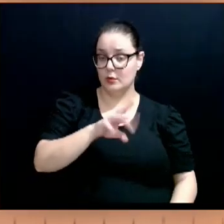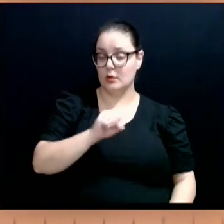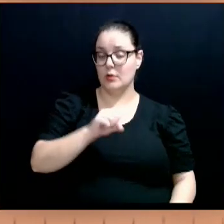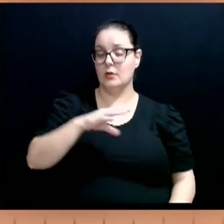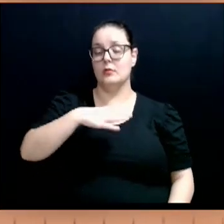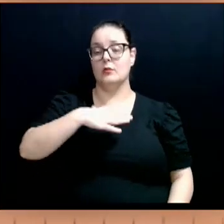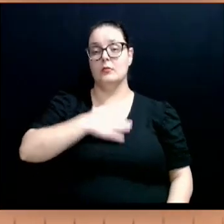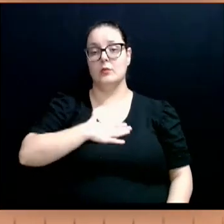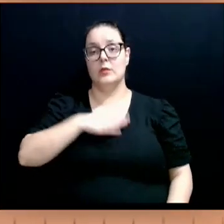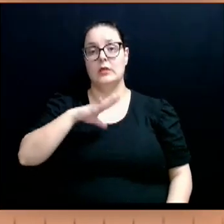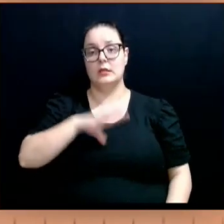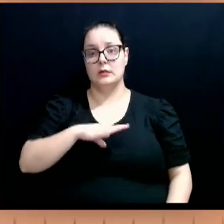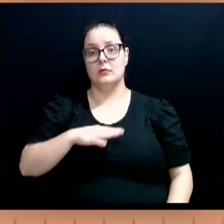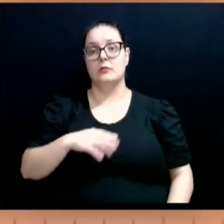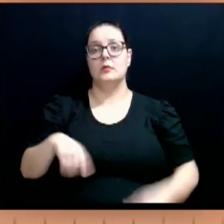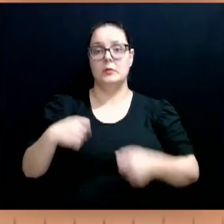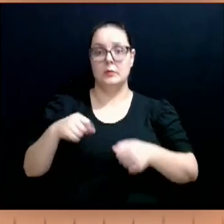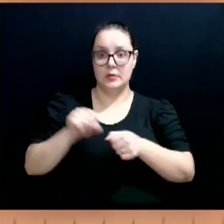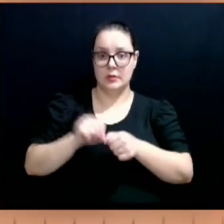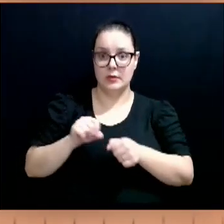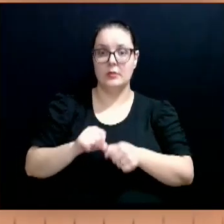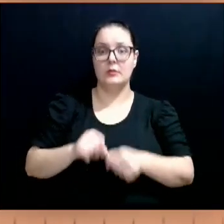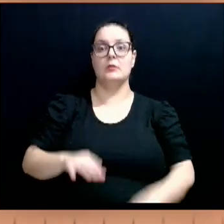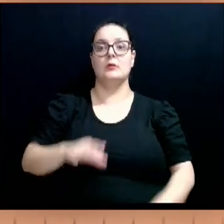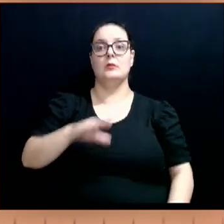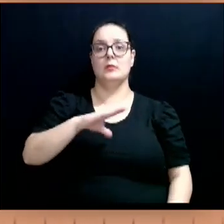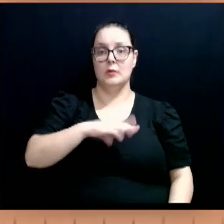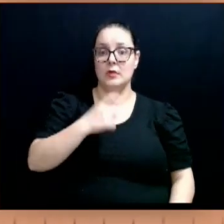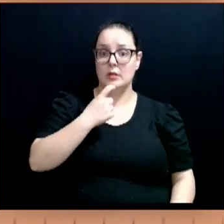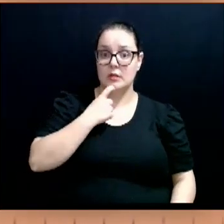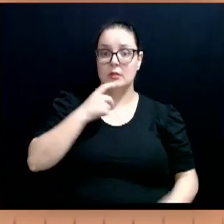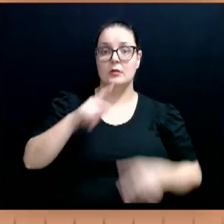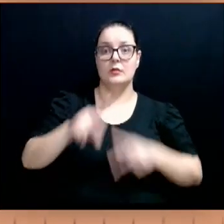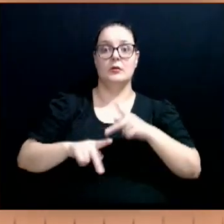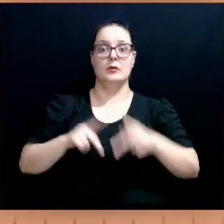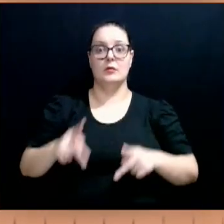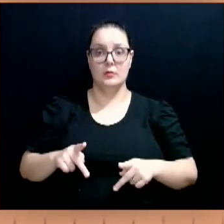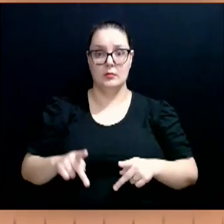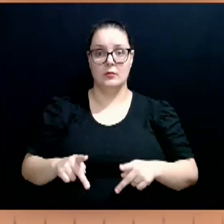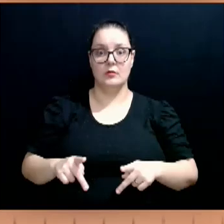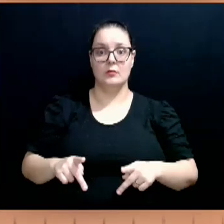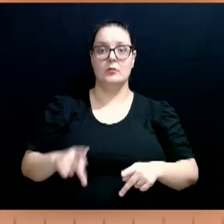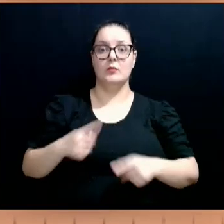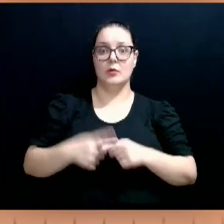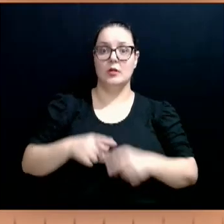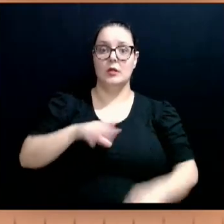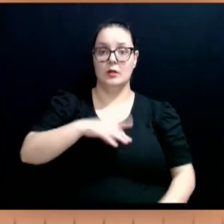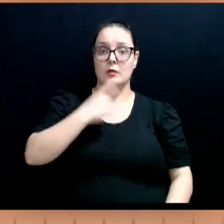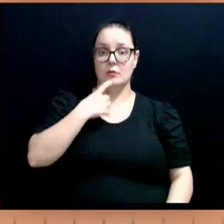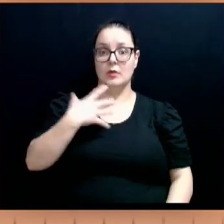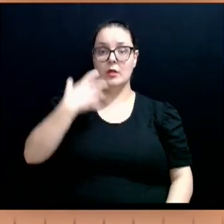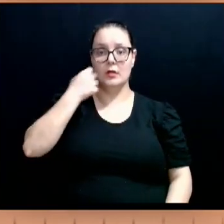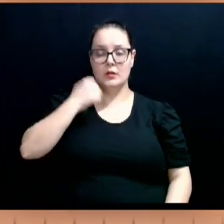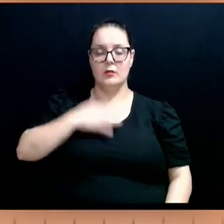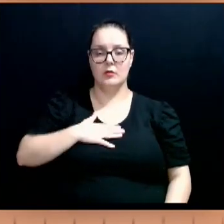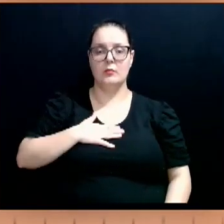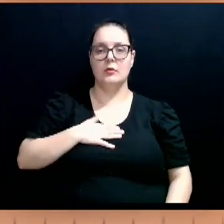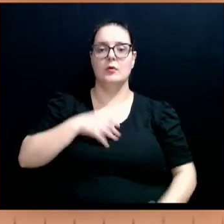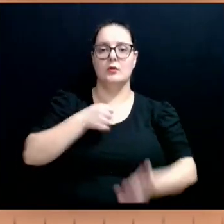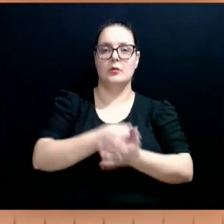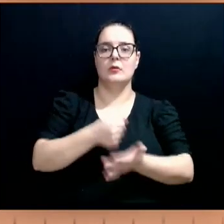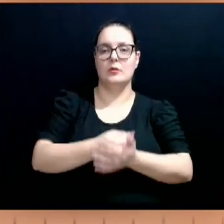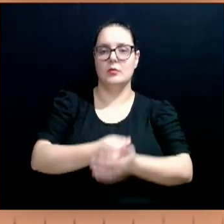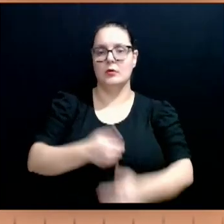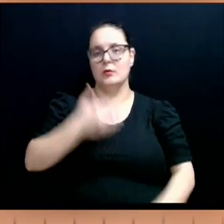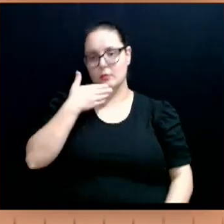fazer muito por Campinas, pela sua população, porque Campinas me adotou. Então agora eu tenho obrigação de fazer o melhor